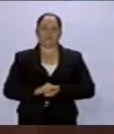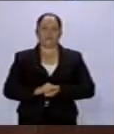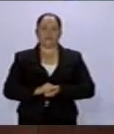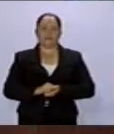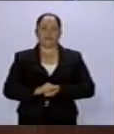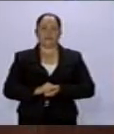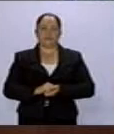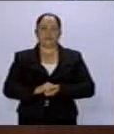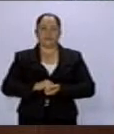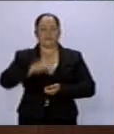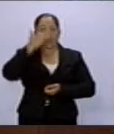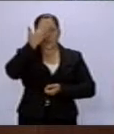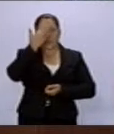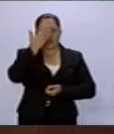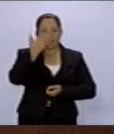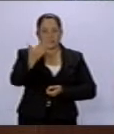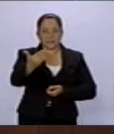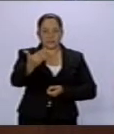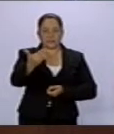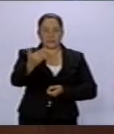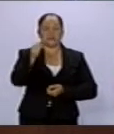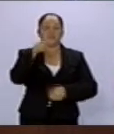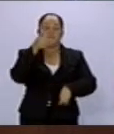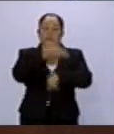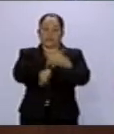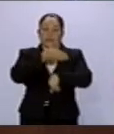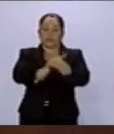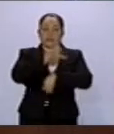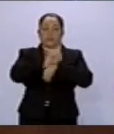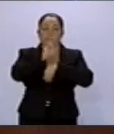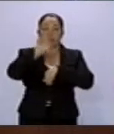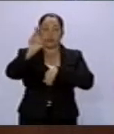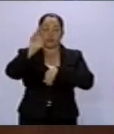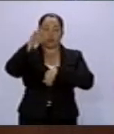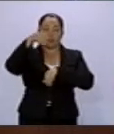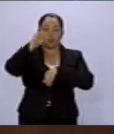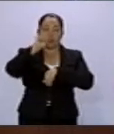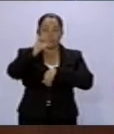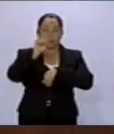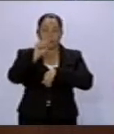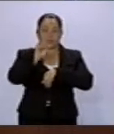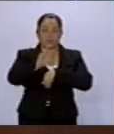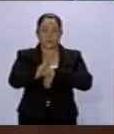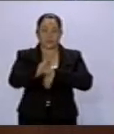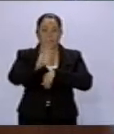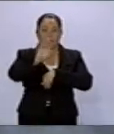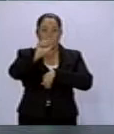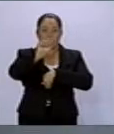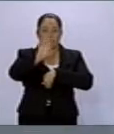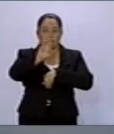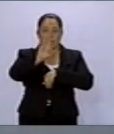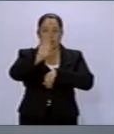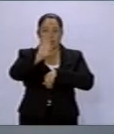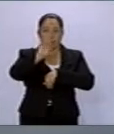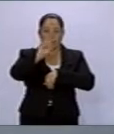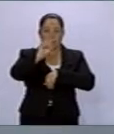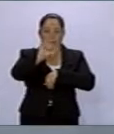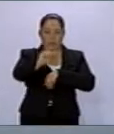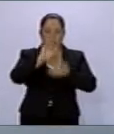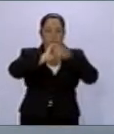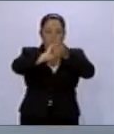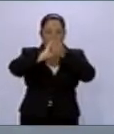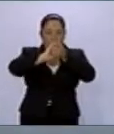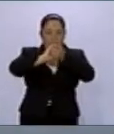agradeço a participação do Dr mozar Júlio Tabosa Sales cumprimentando